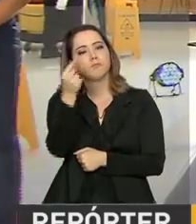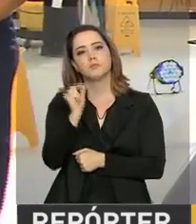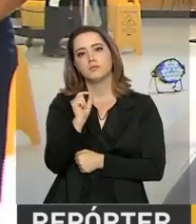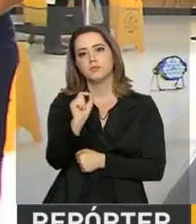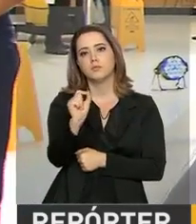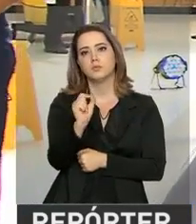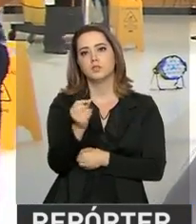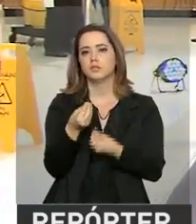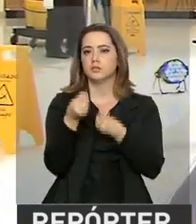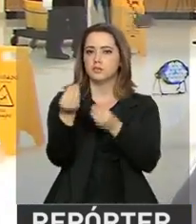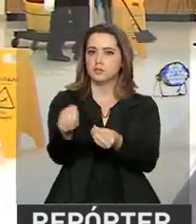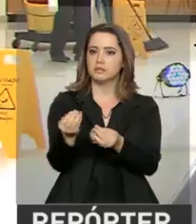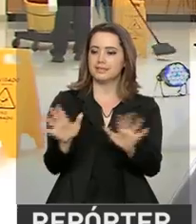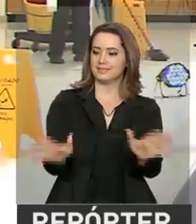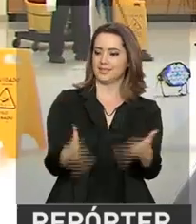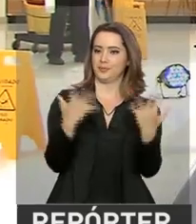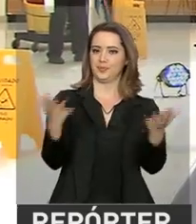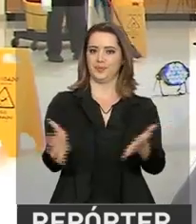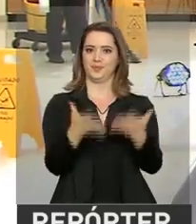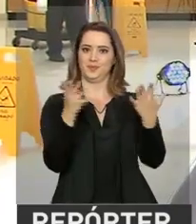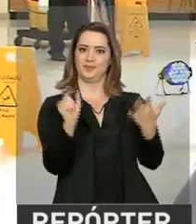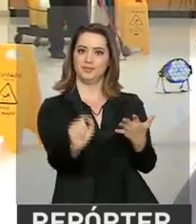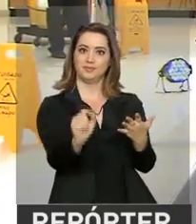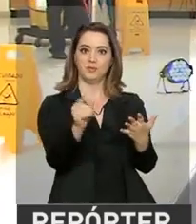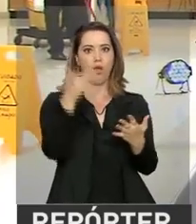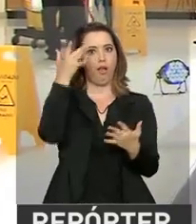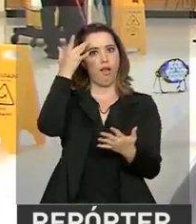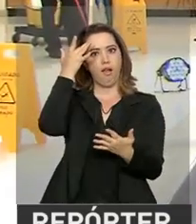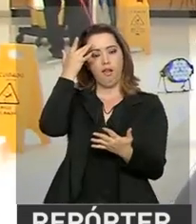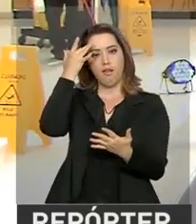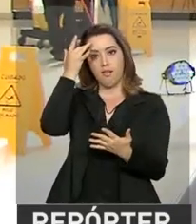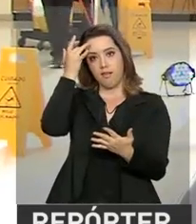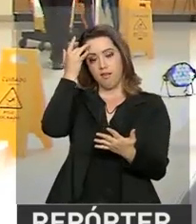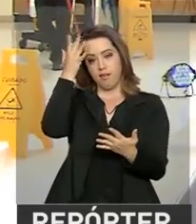para eles, um entusiasmo de amanhã querer ser